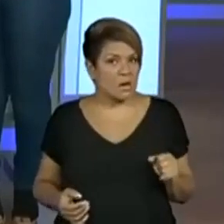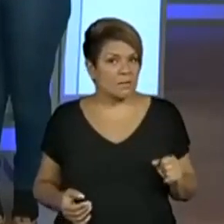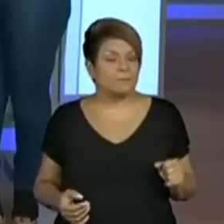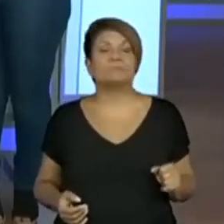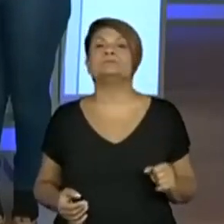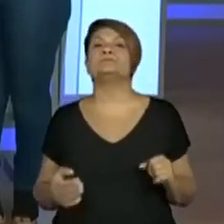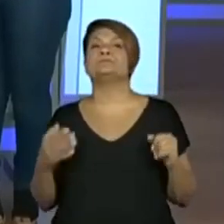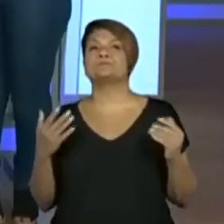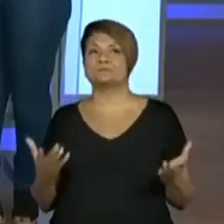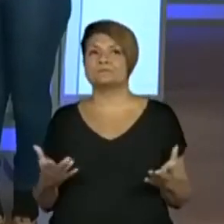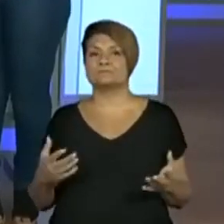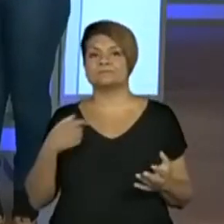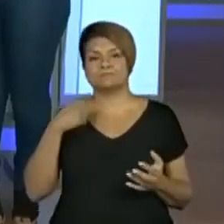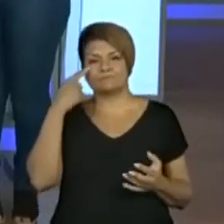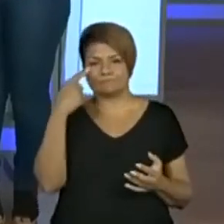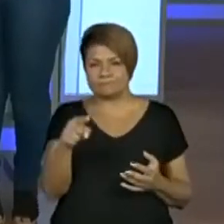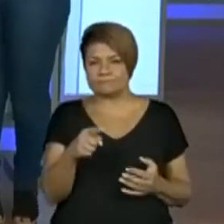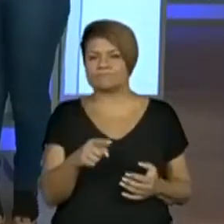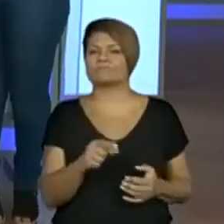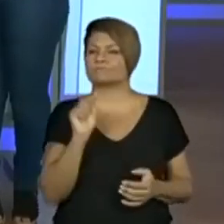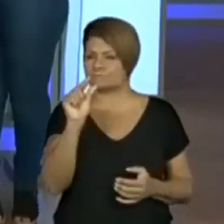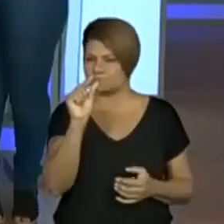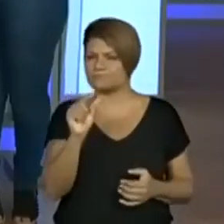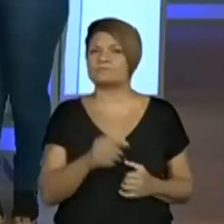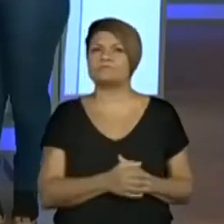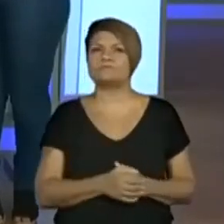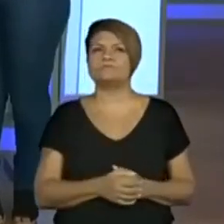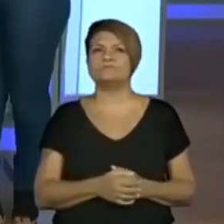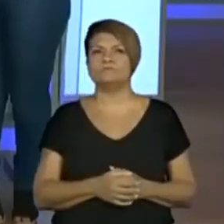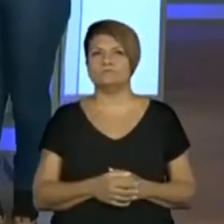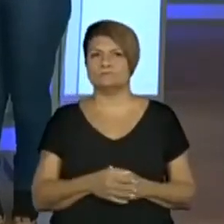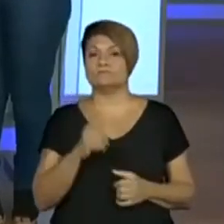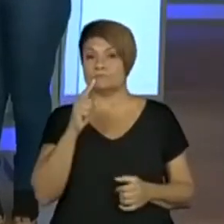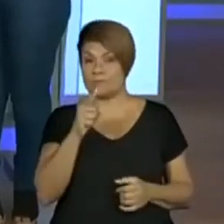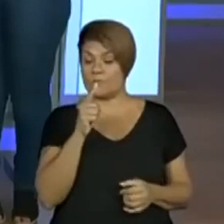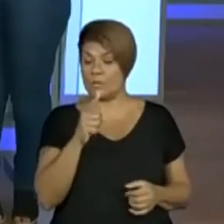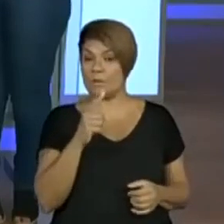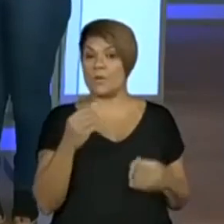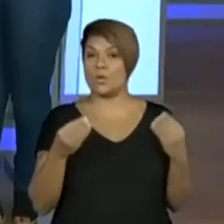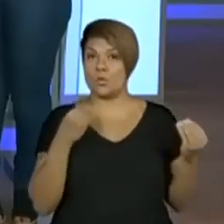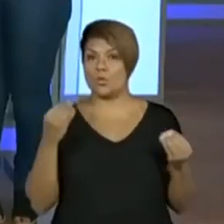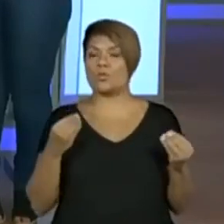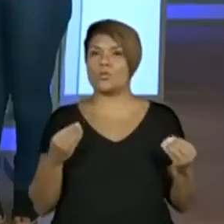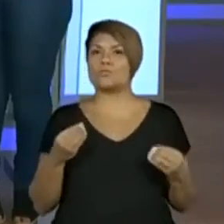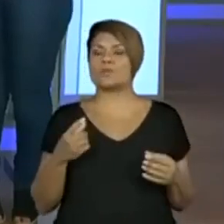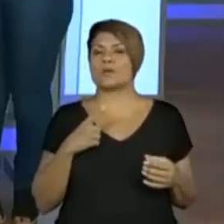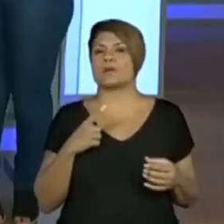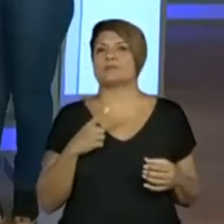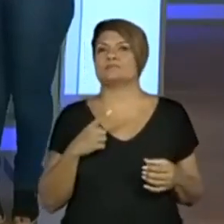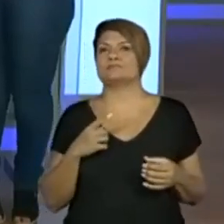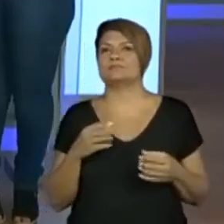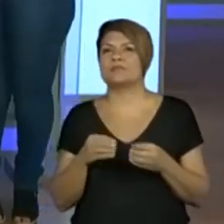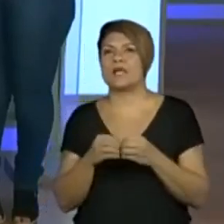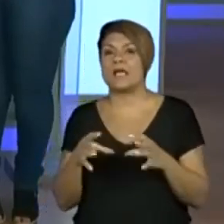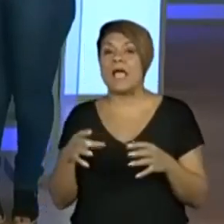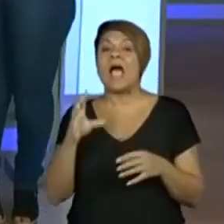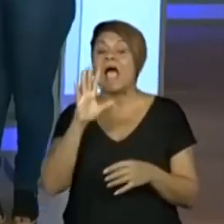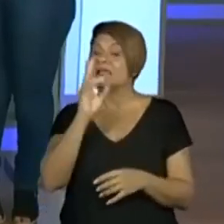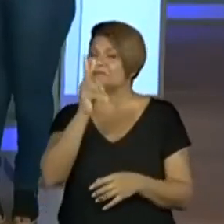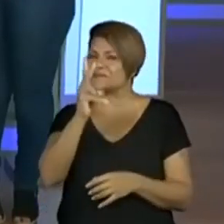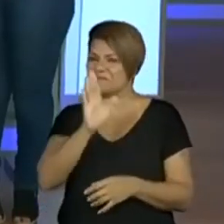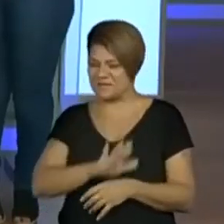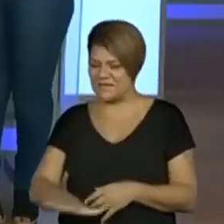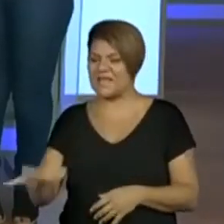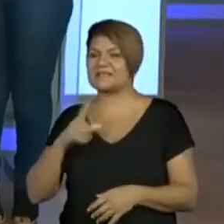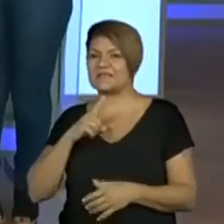gente vai olhar um pouquinho aqui daqui a pouco o quanto que isso daí vai demorar para se decompor toda criança tem aquele copinho que é o copinho